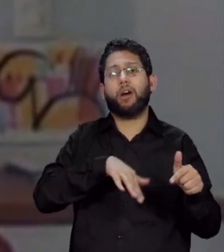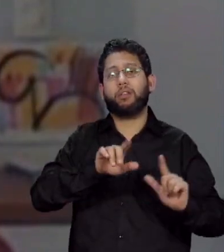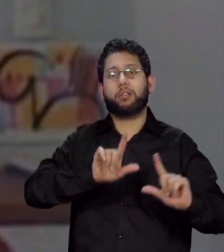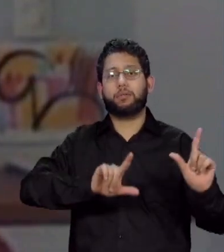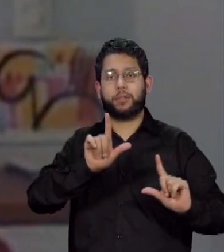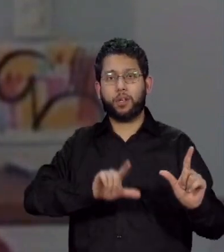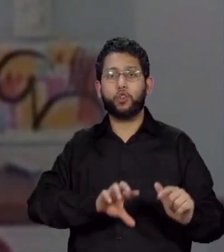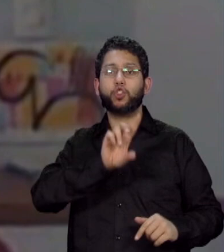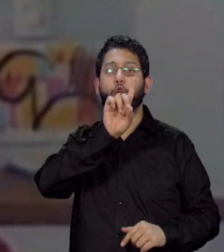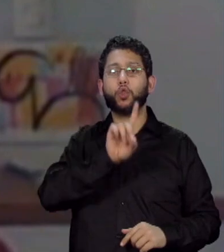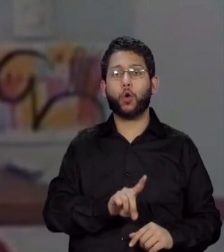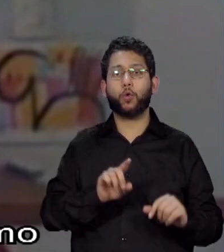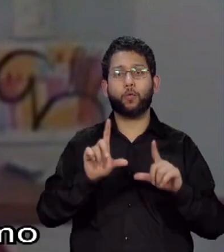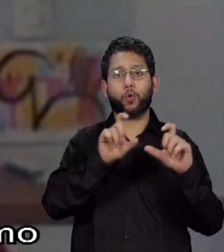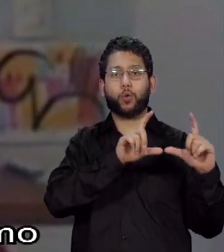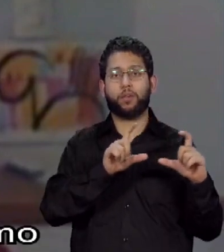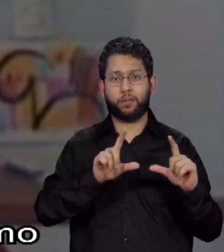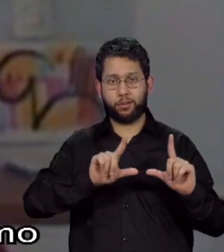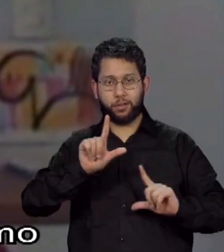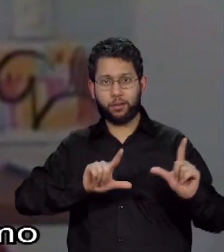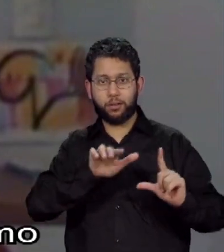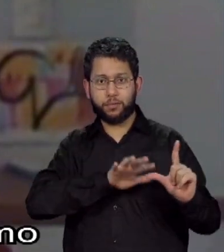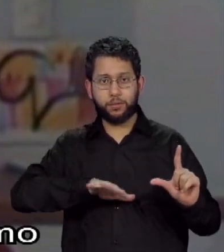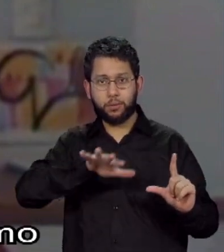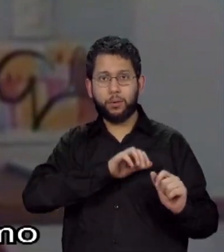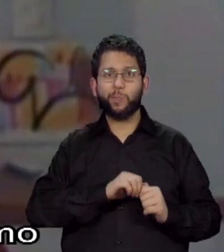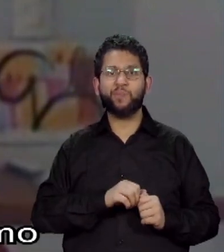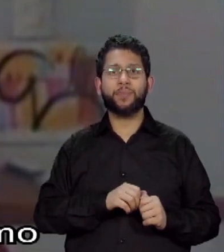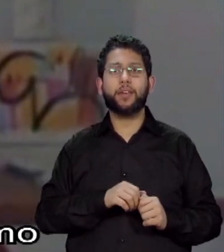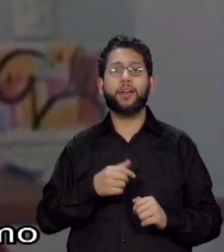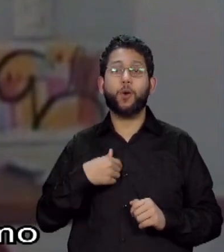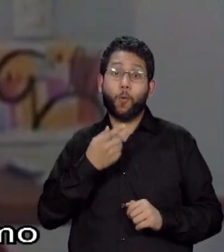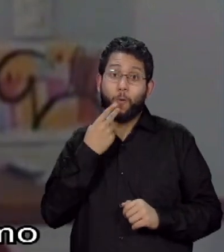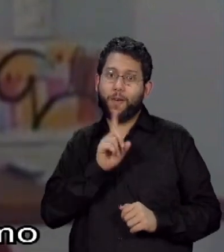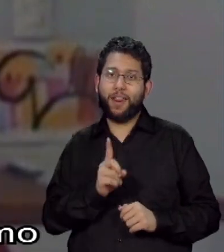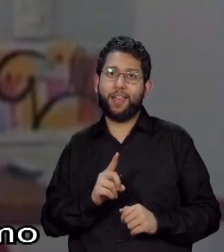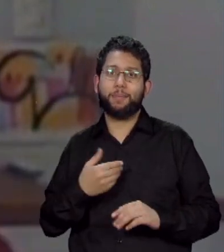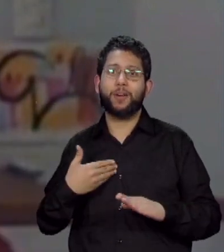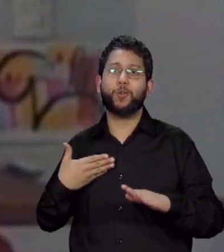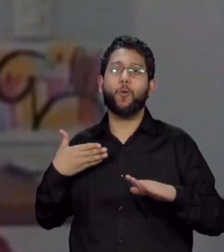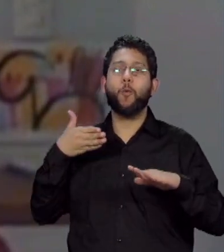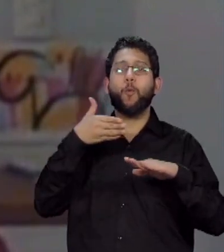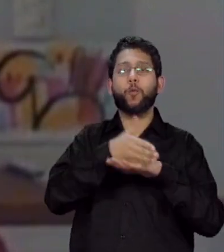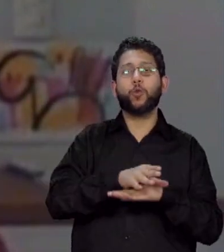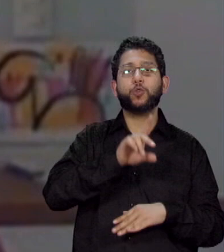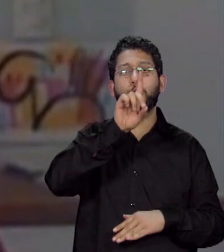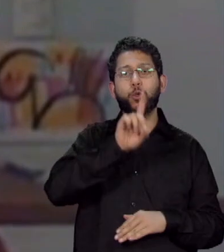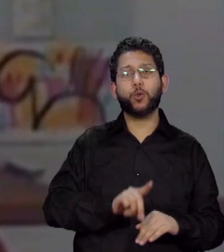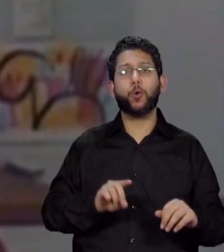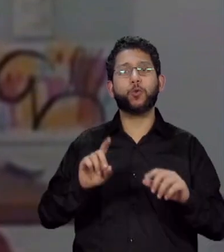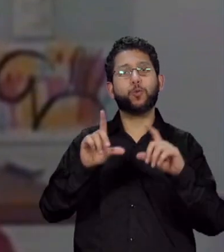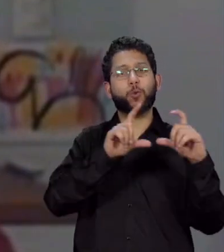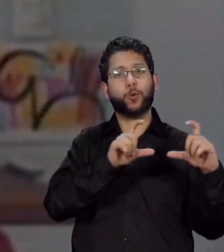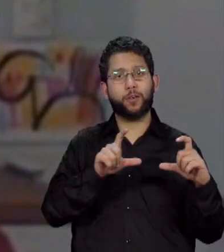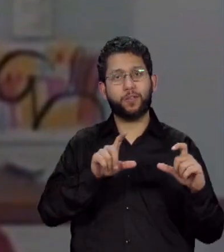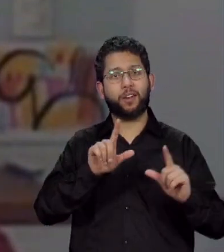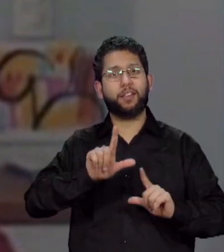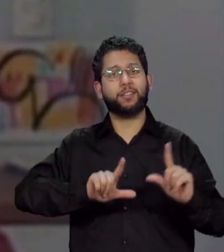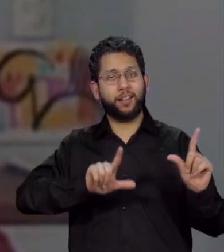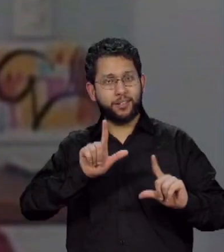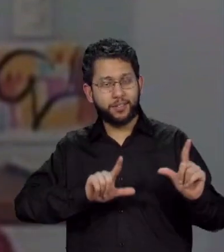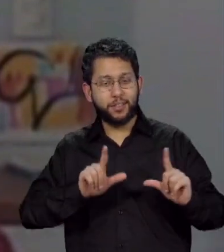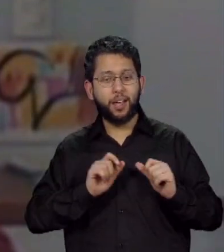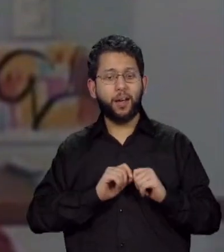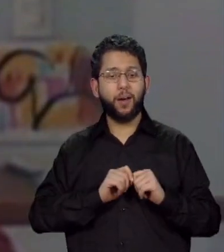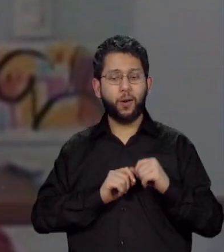fui diretora de fotografia, né? Eu nem falei aqui, mas eu tive uma passagem como diretora de fotografia